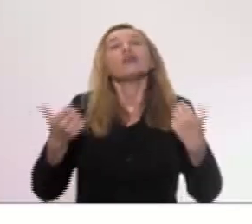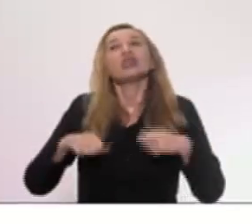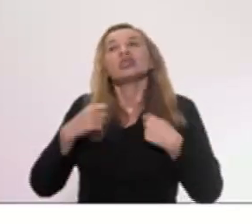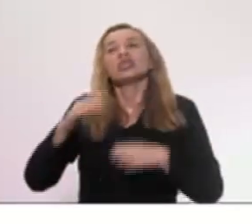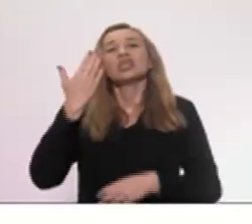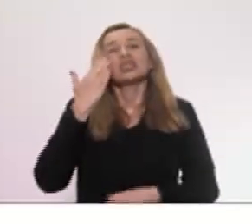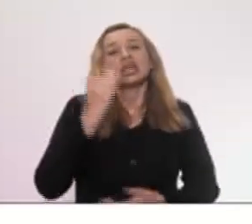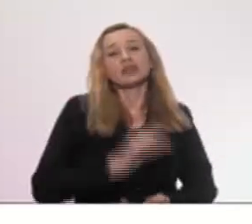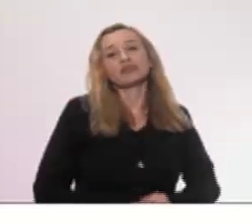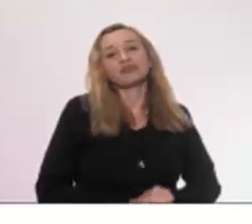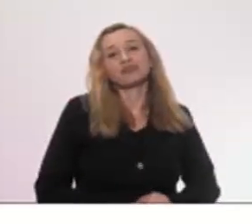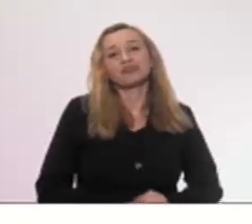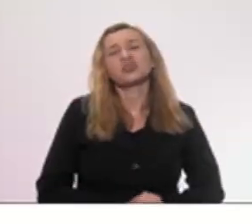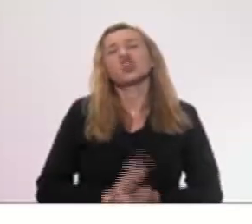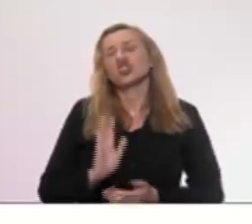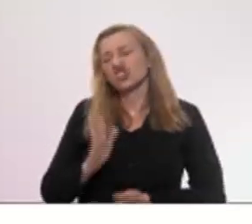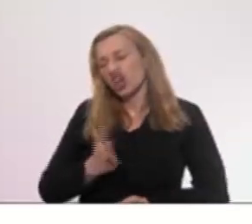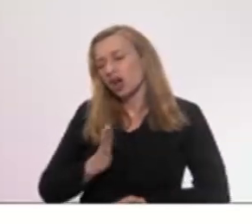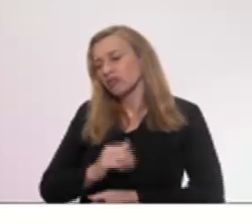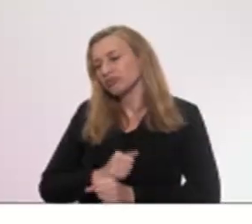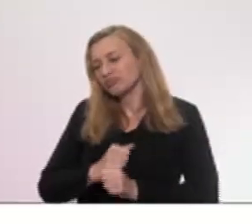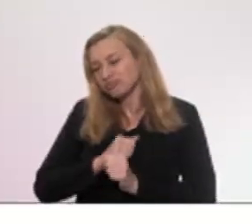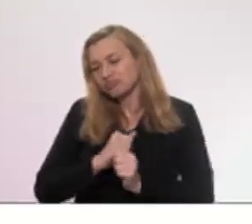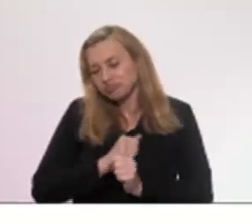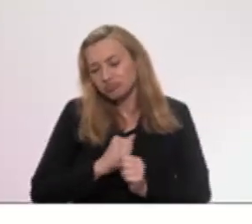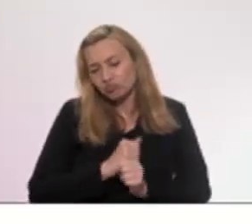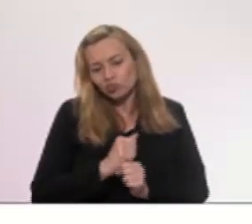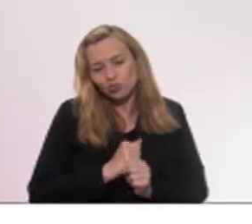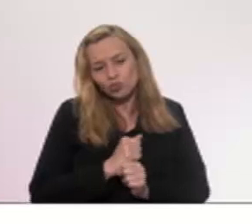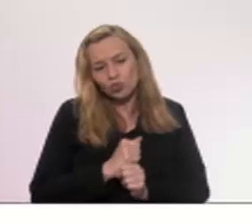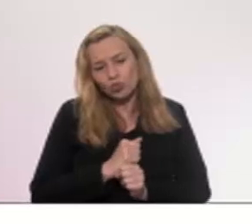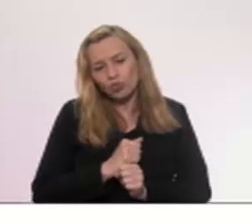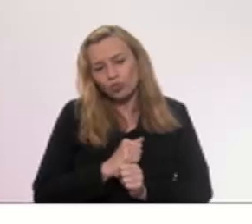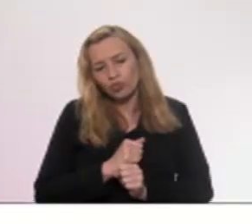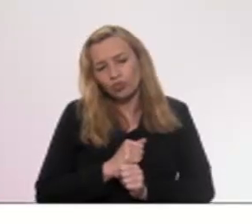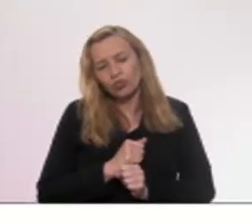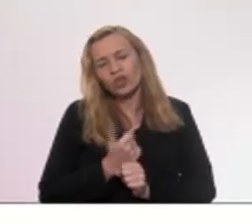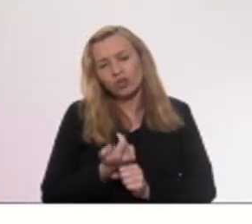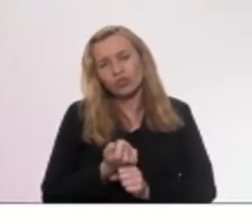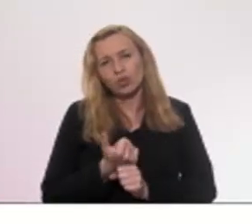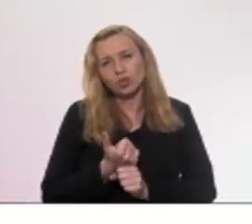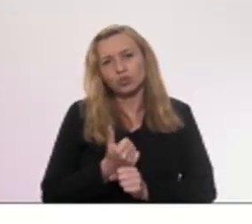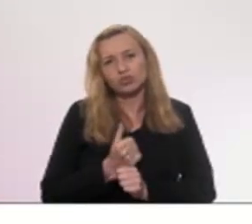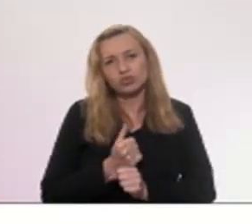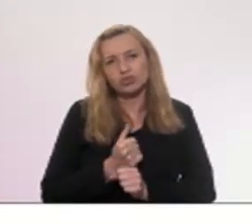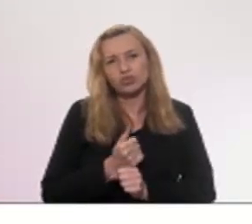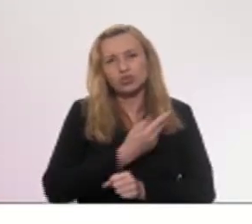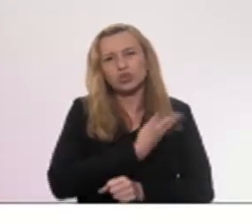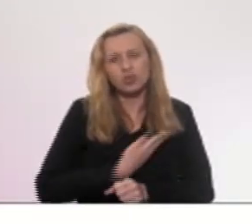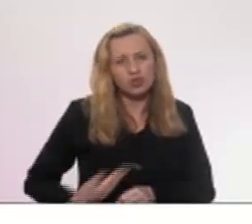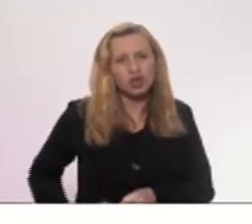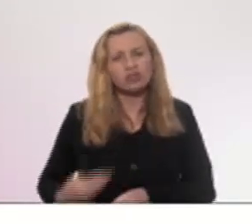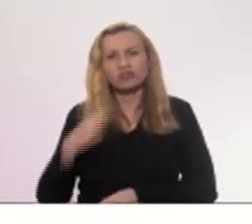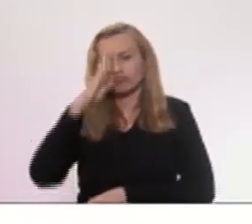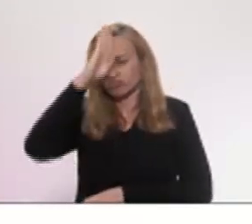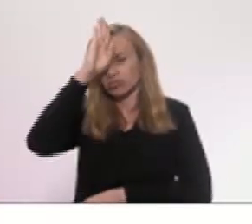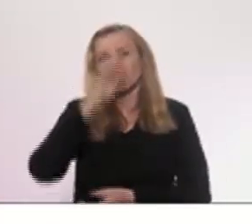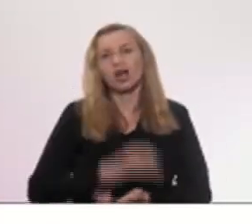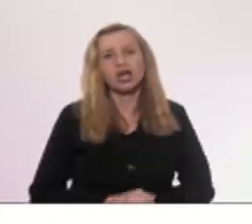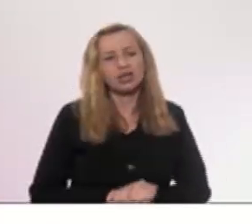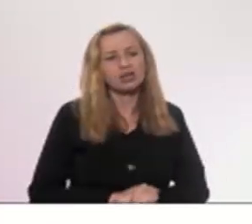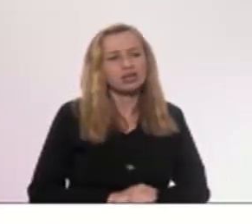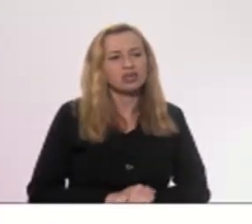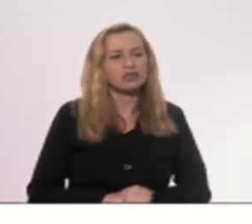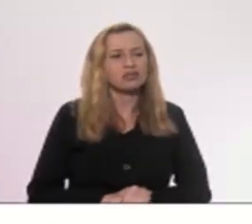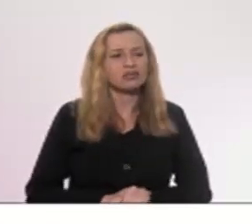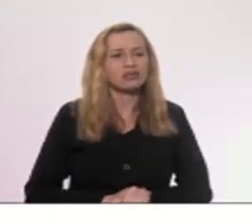o seguinte: já há algum tempo que o curto, ou ainda curto, governo Jair Bolsonaro faz